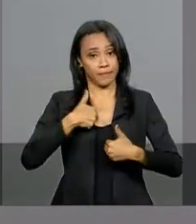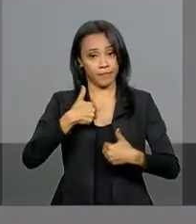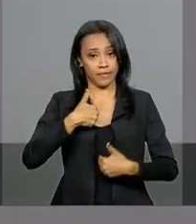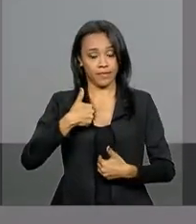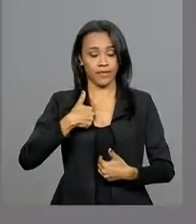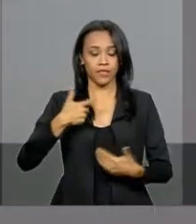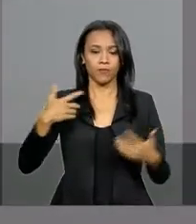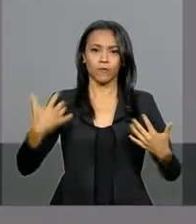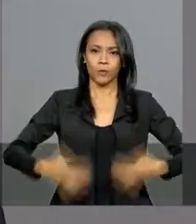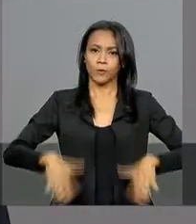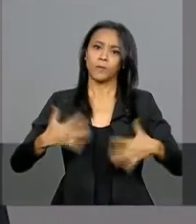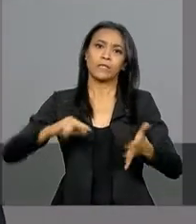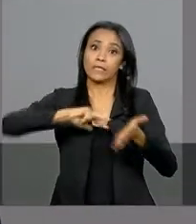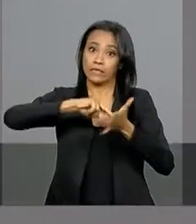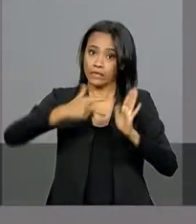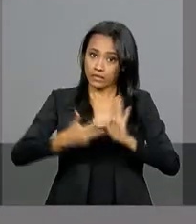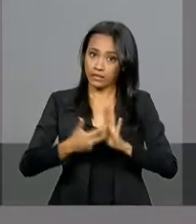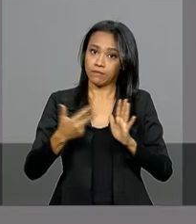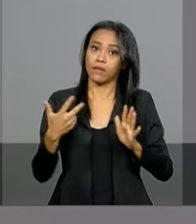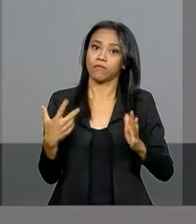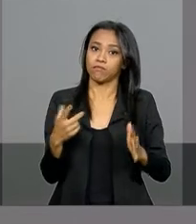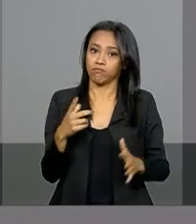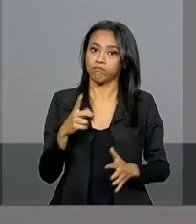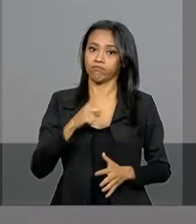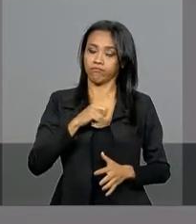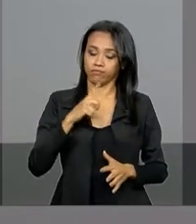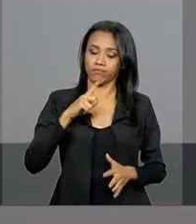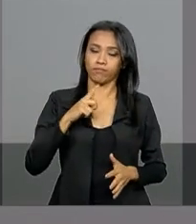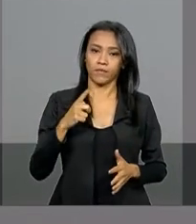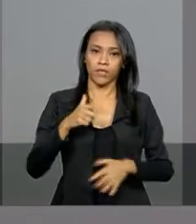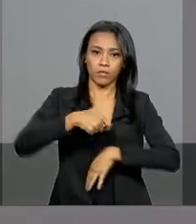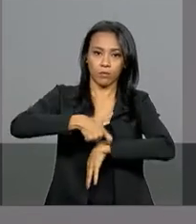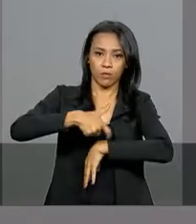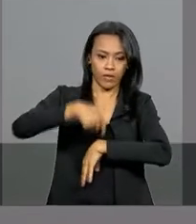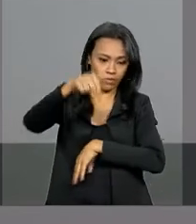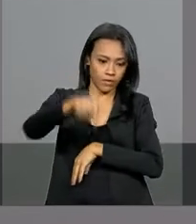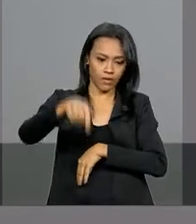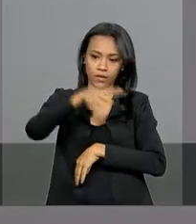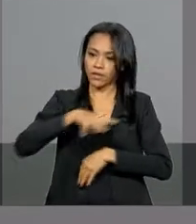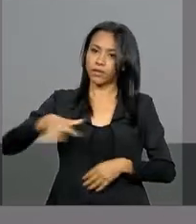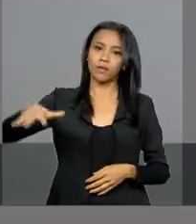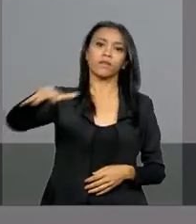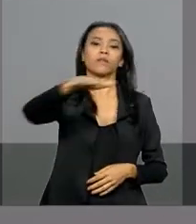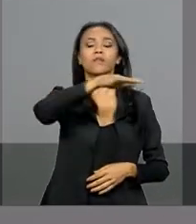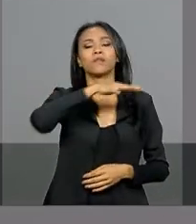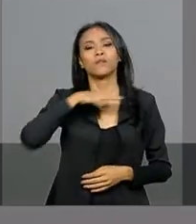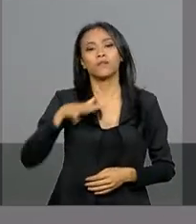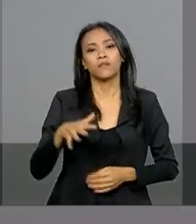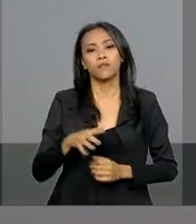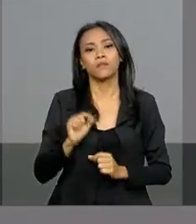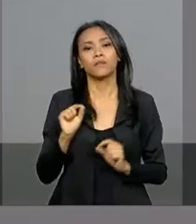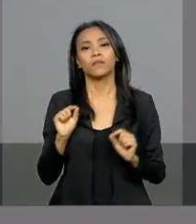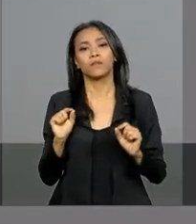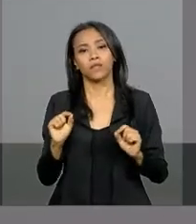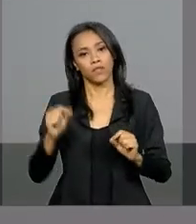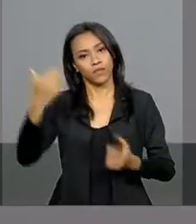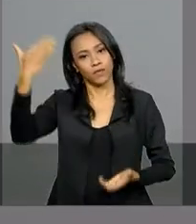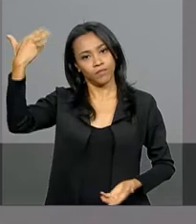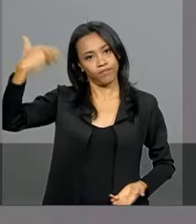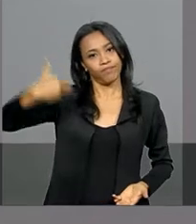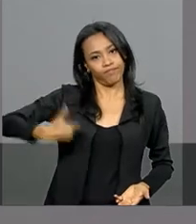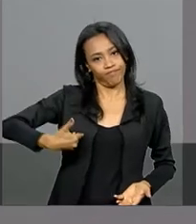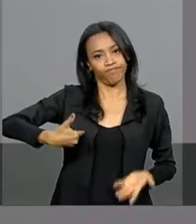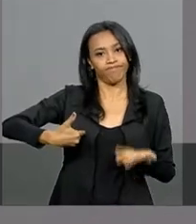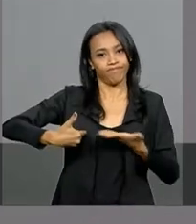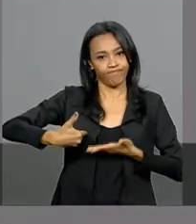que nesse momento de uma interinidade como o presidente da